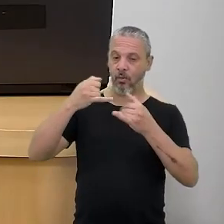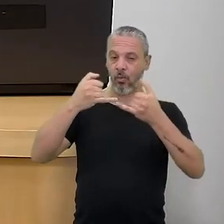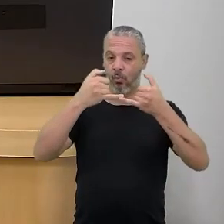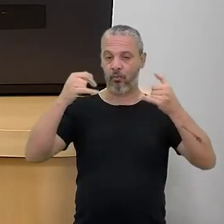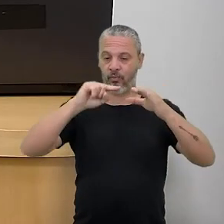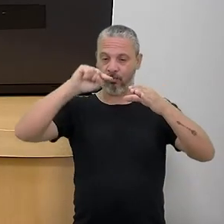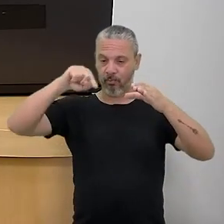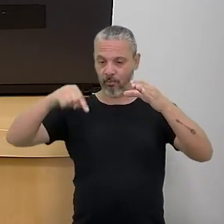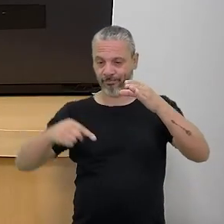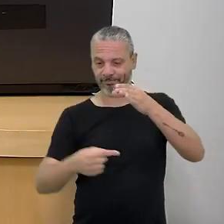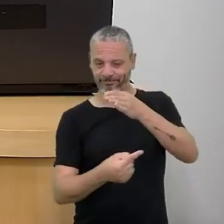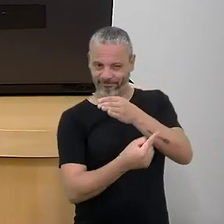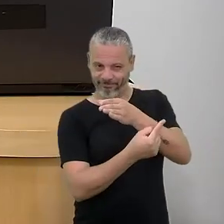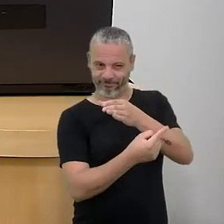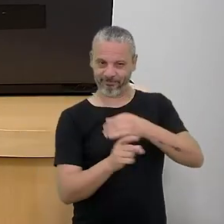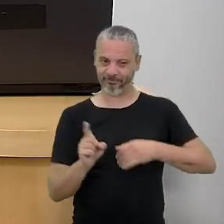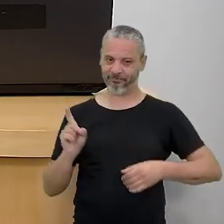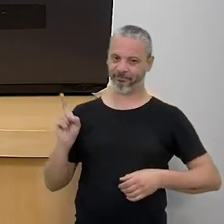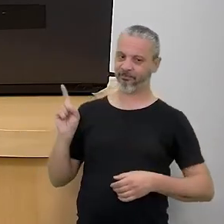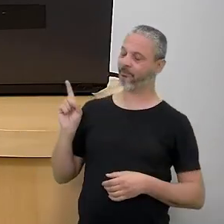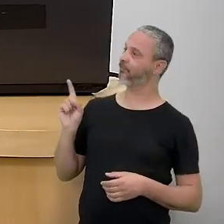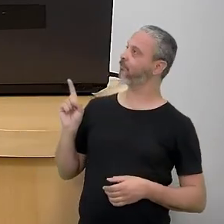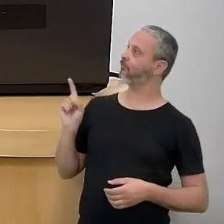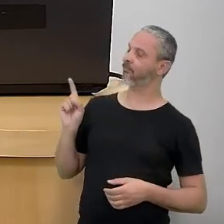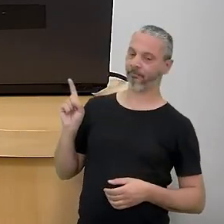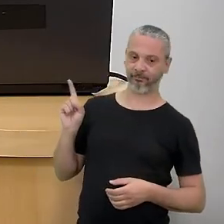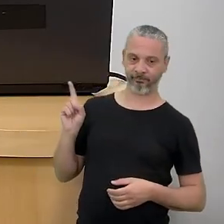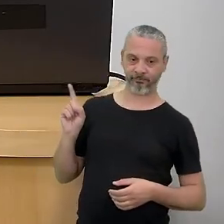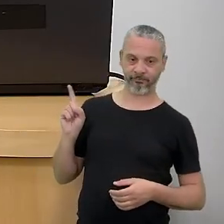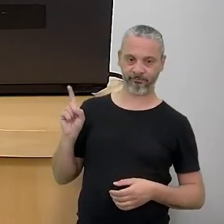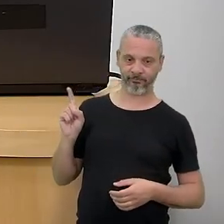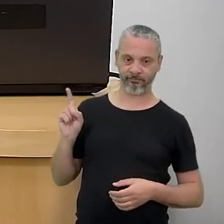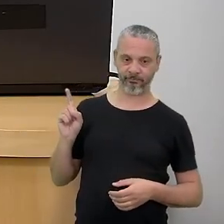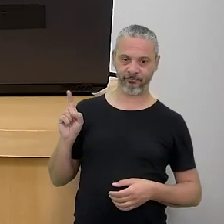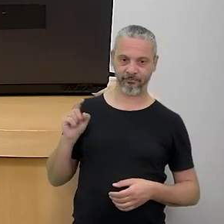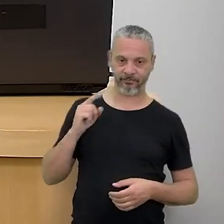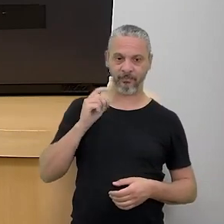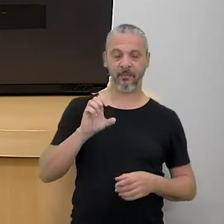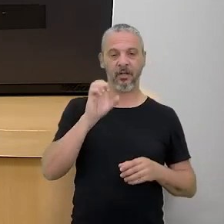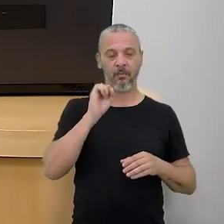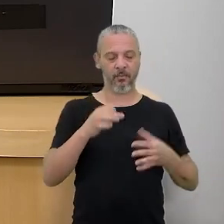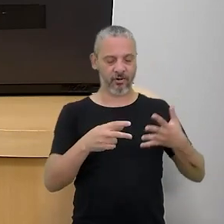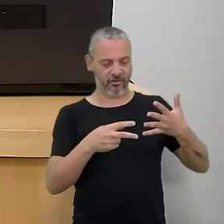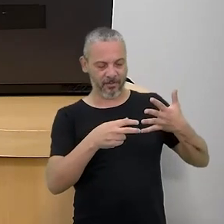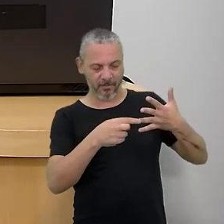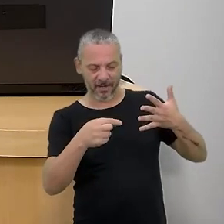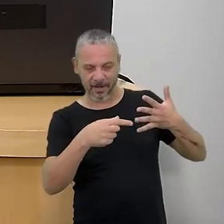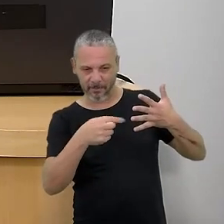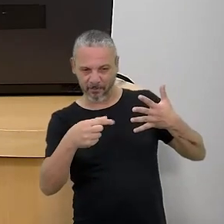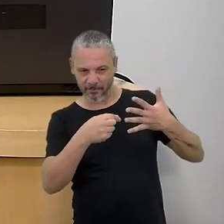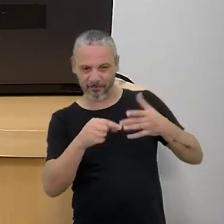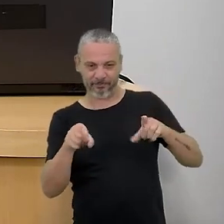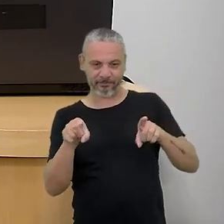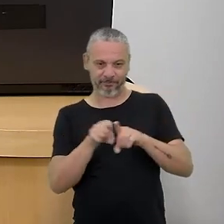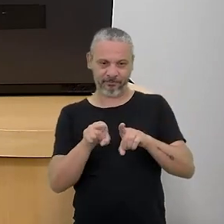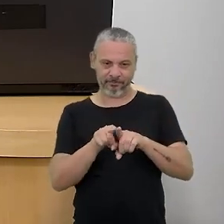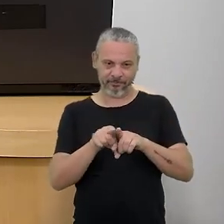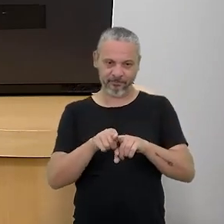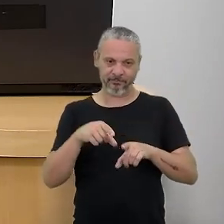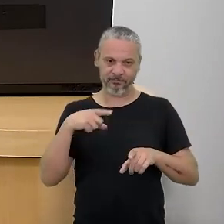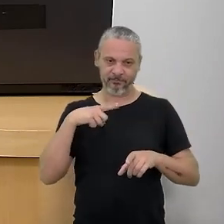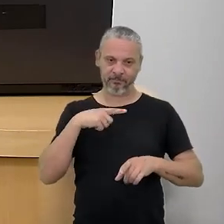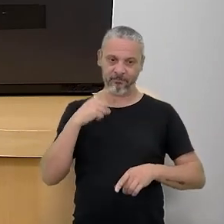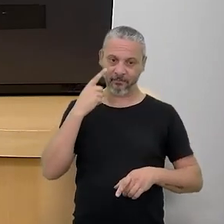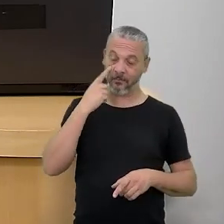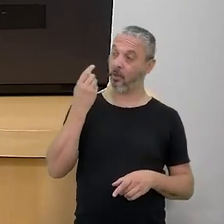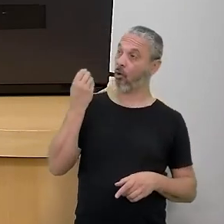fiação pelos buracos que a gente fez, certo? Vocês podem pegar com uma pinça, ou pode fazer um buraco um pouco